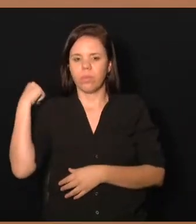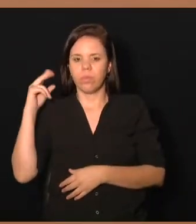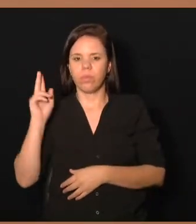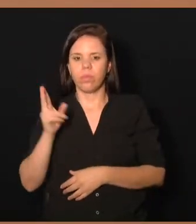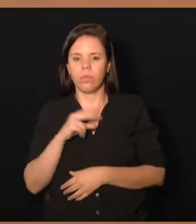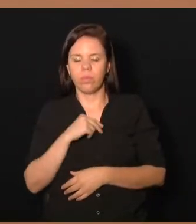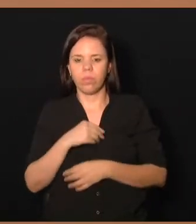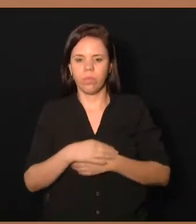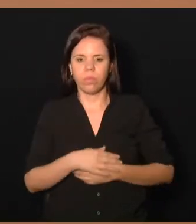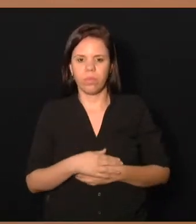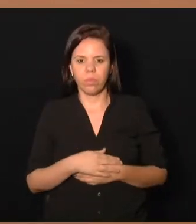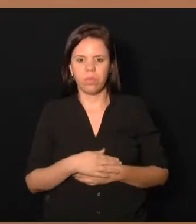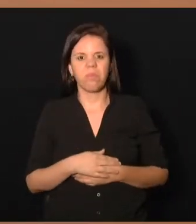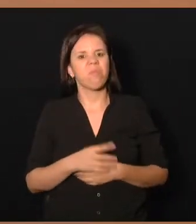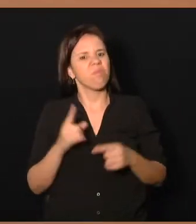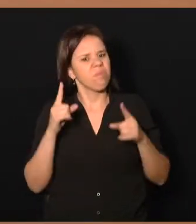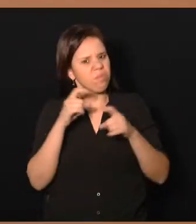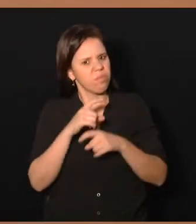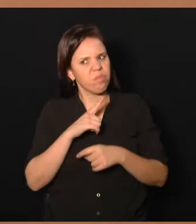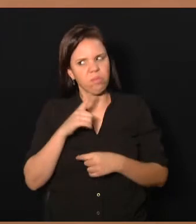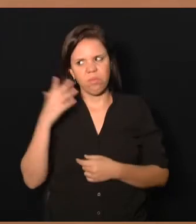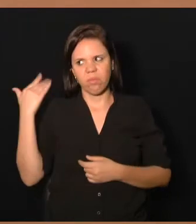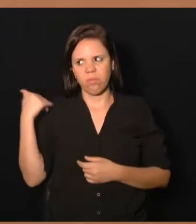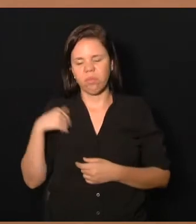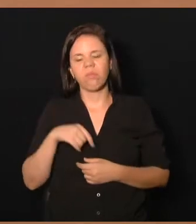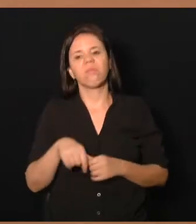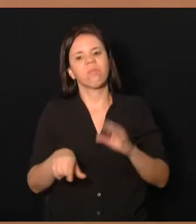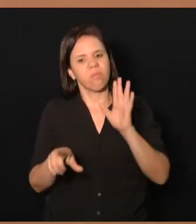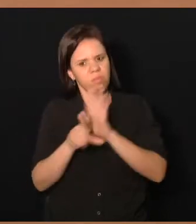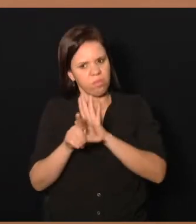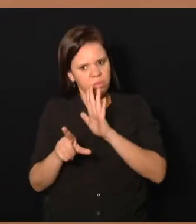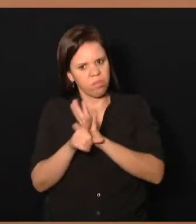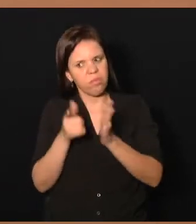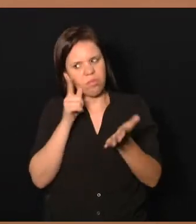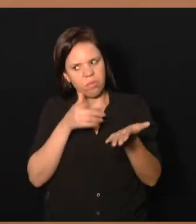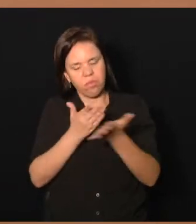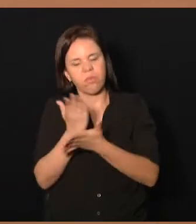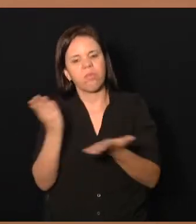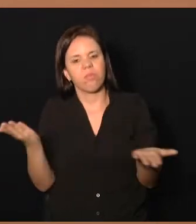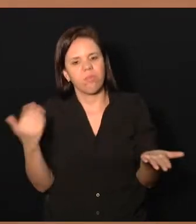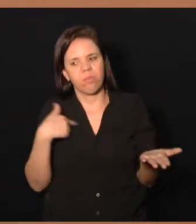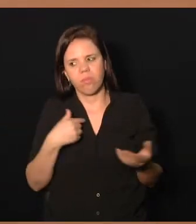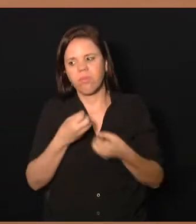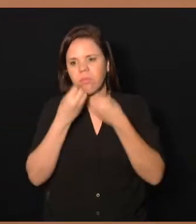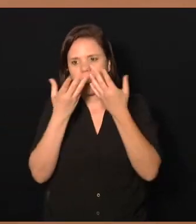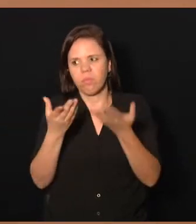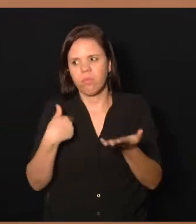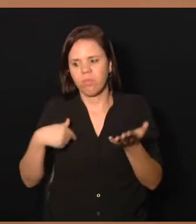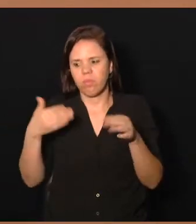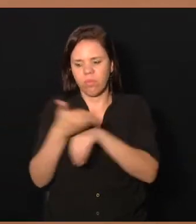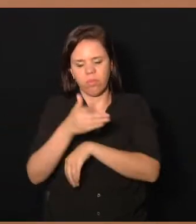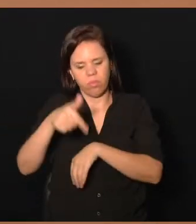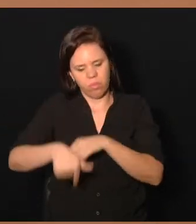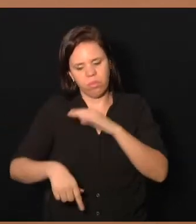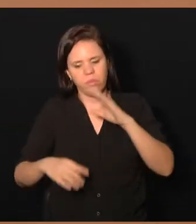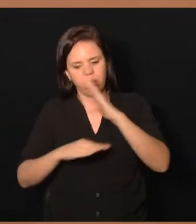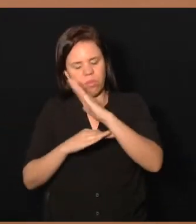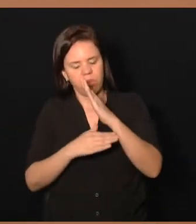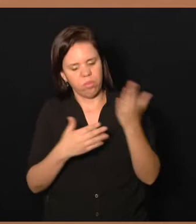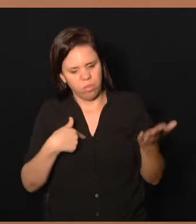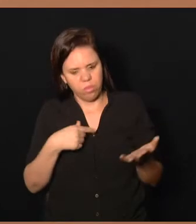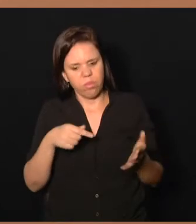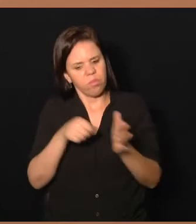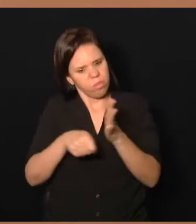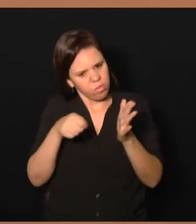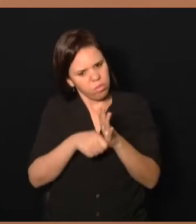E a grande dificuldade que nós tínhamos era alvarás mesmo. E eu disse quando eu entrei aqui, nós vamos fazer alguma coisa em torno dos